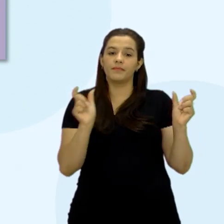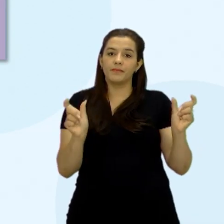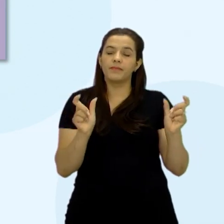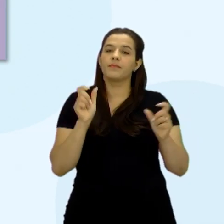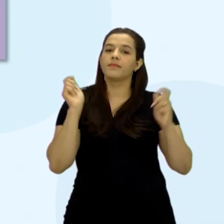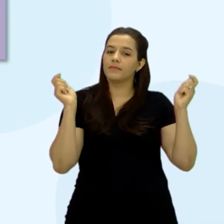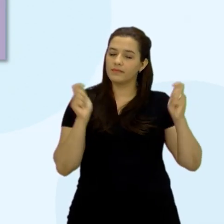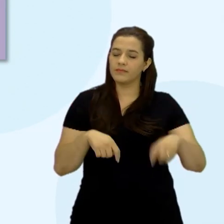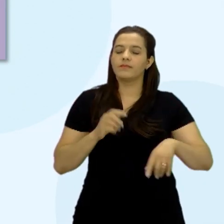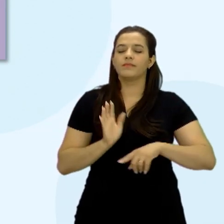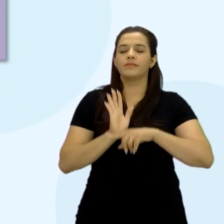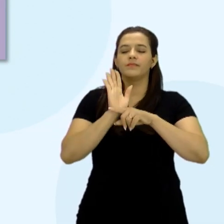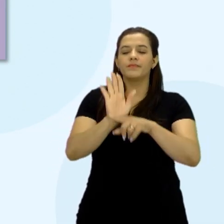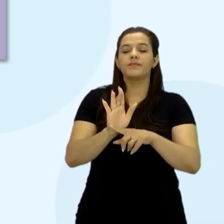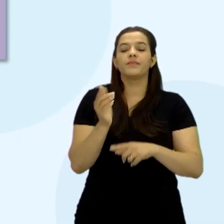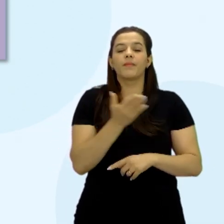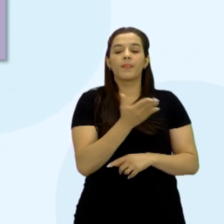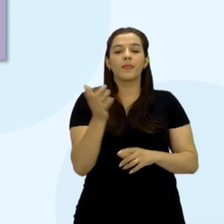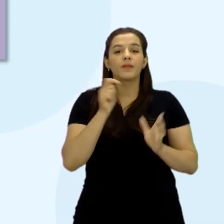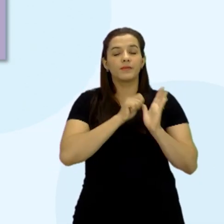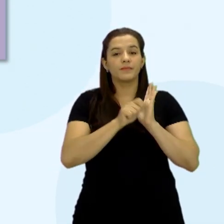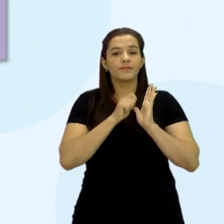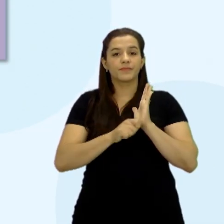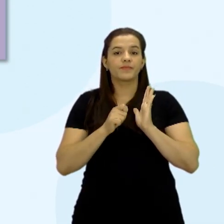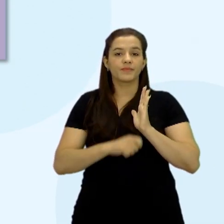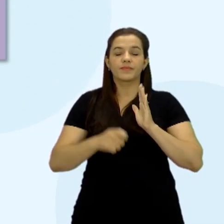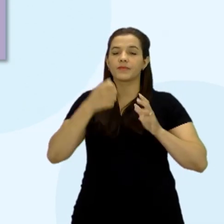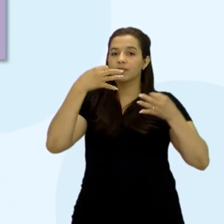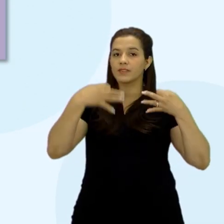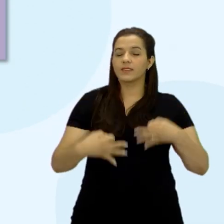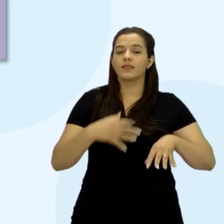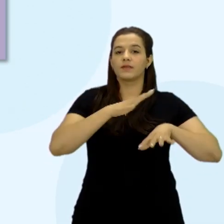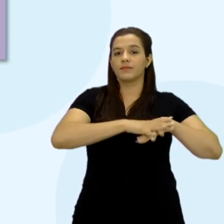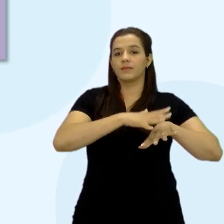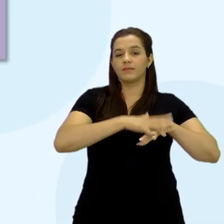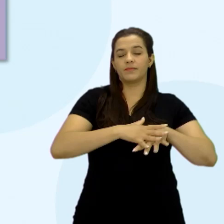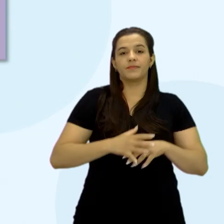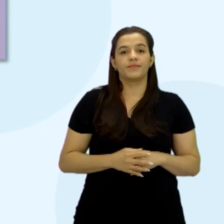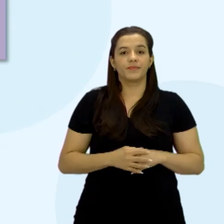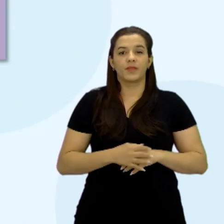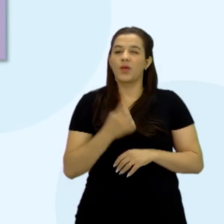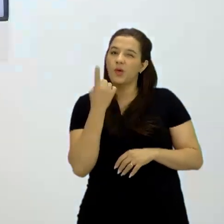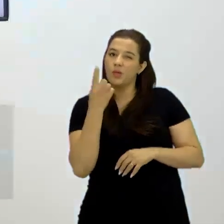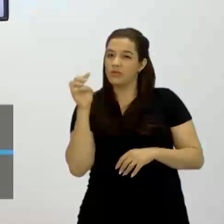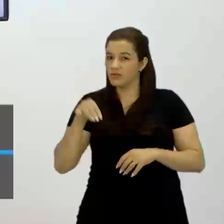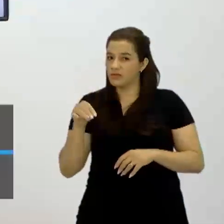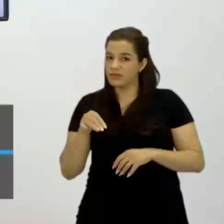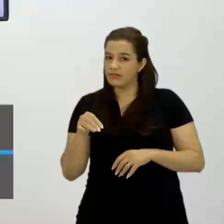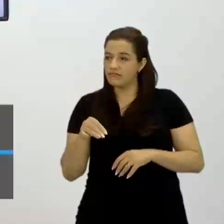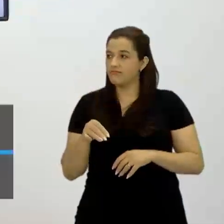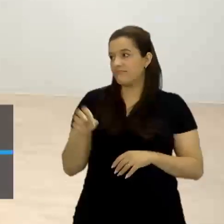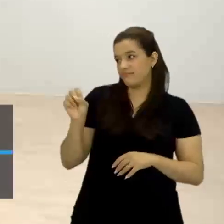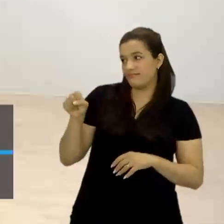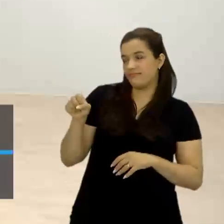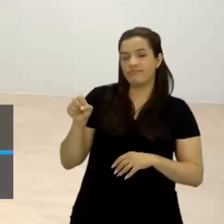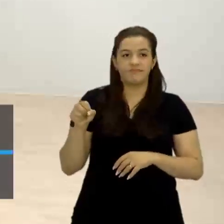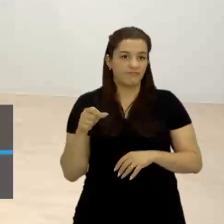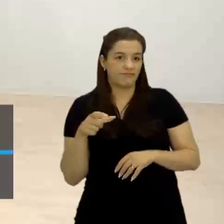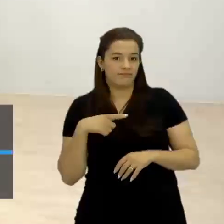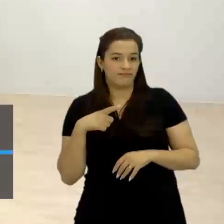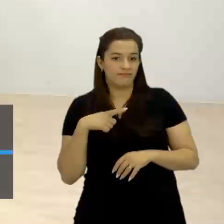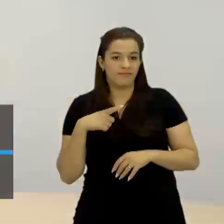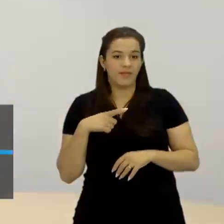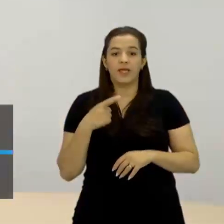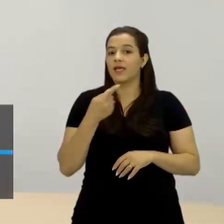te ajudar a escrever isso na forma matemática, tá? E aí, um minutinho, será que rola? Sim. Um minutinho. Eu acho que é suficiente.